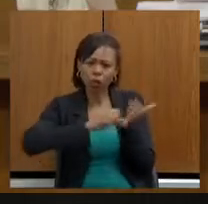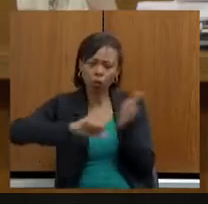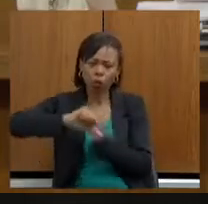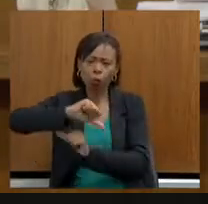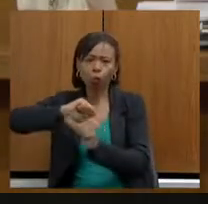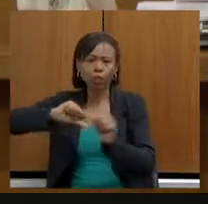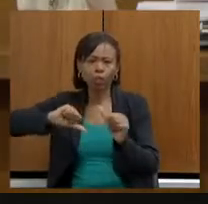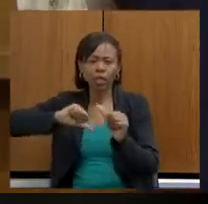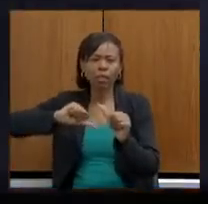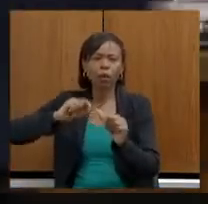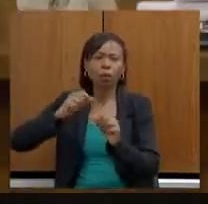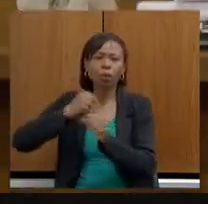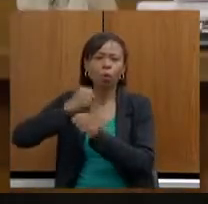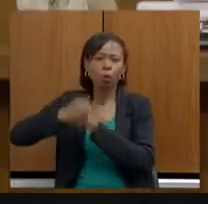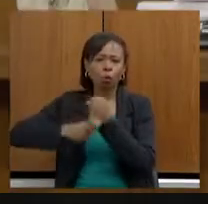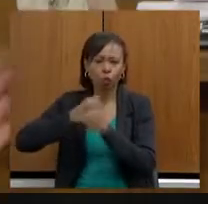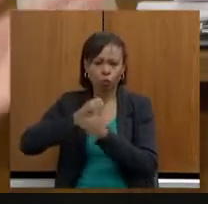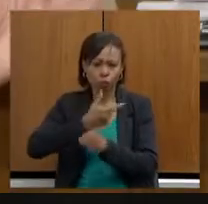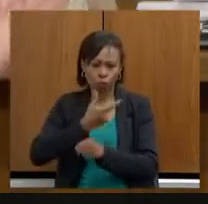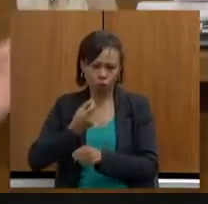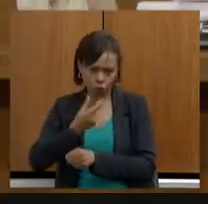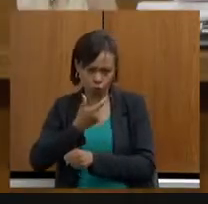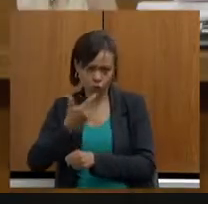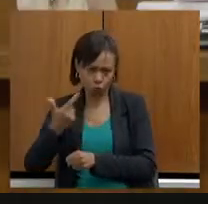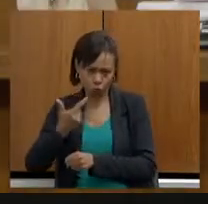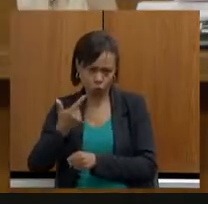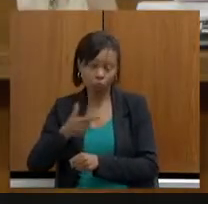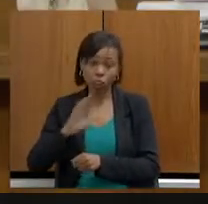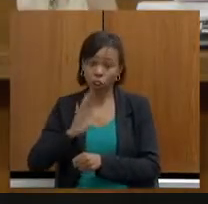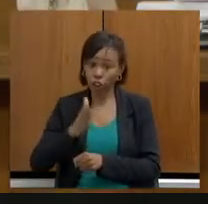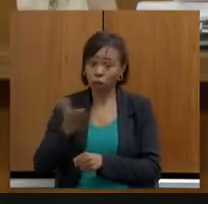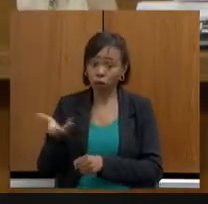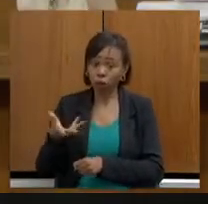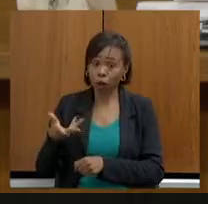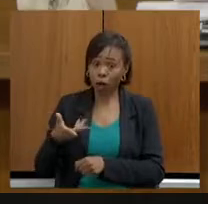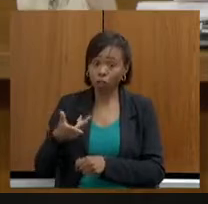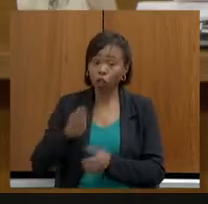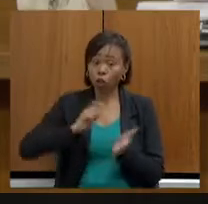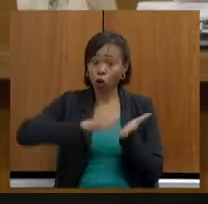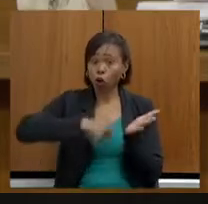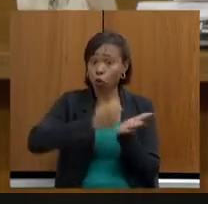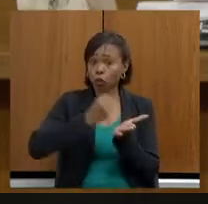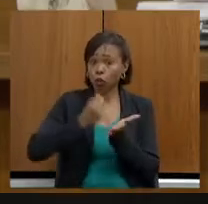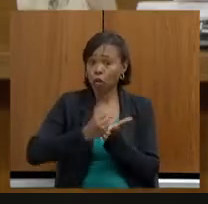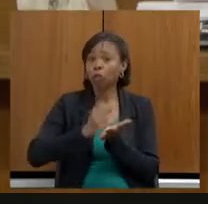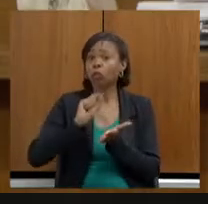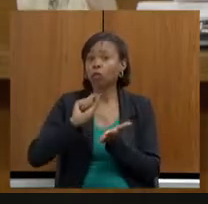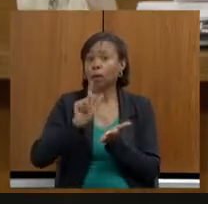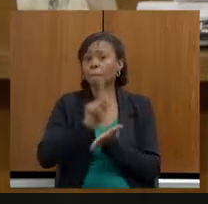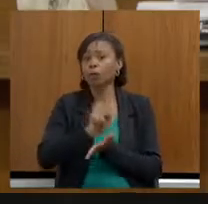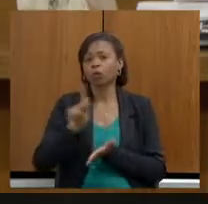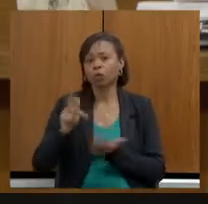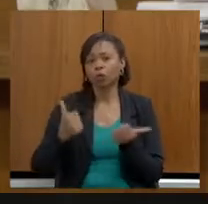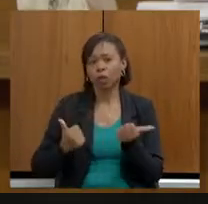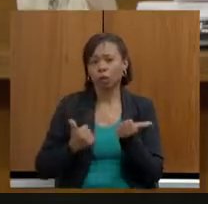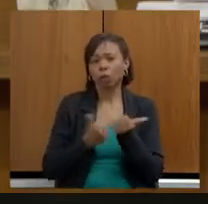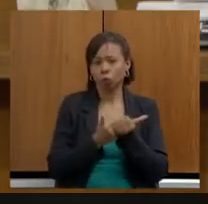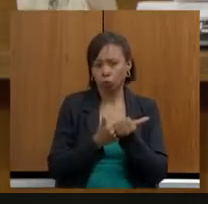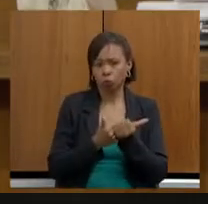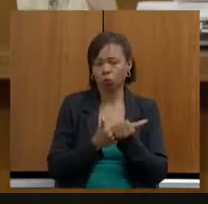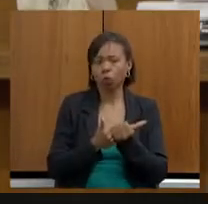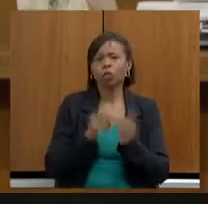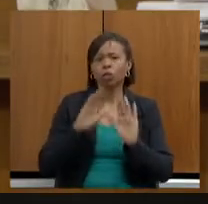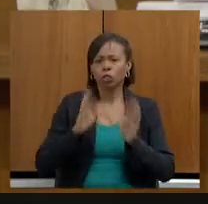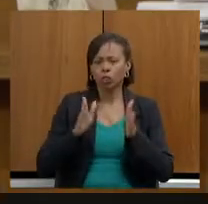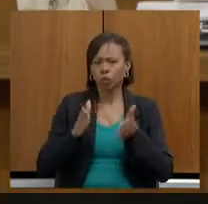para o ano de 2022 tá mais célere no processo de contratação de professores de apoio né com isso a gente já tem uma visão